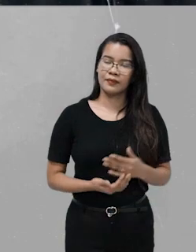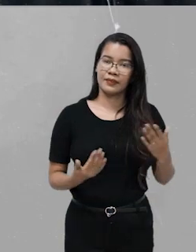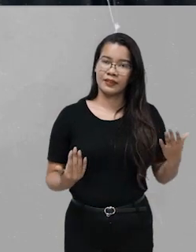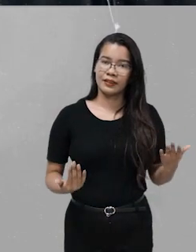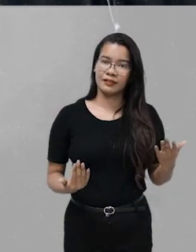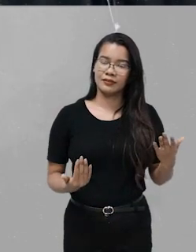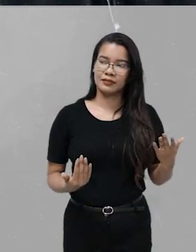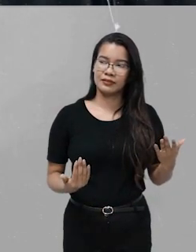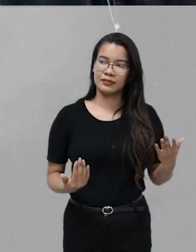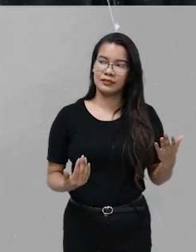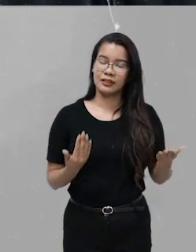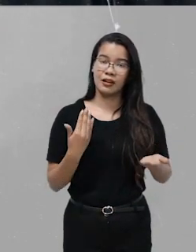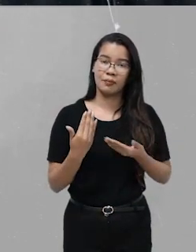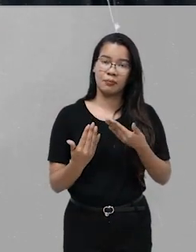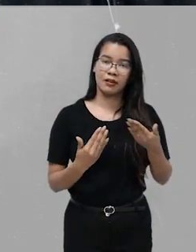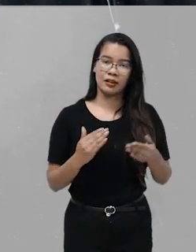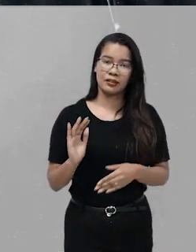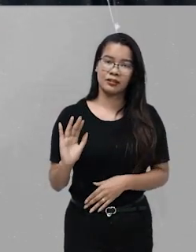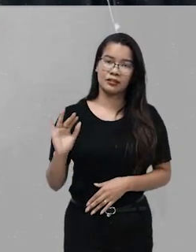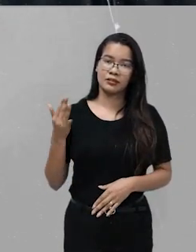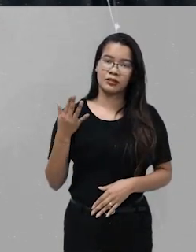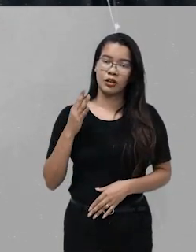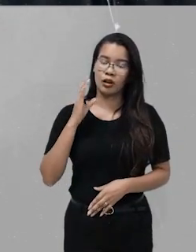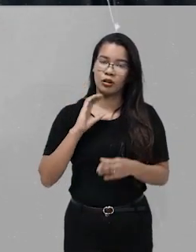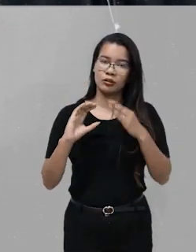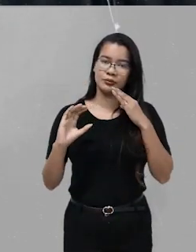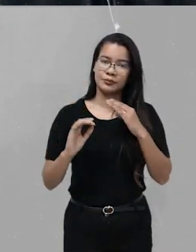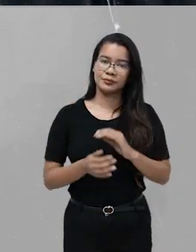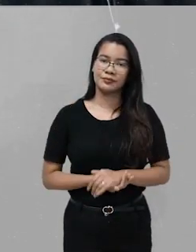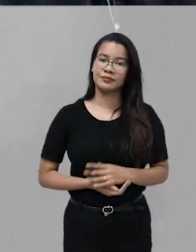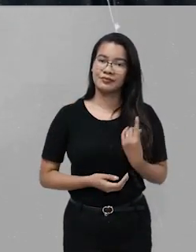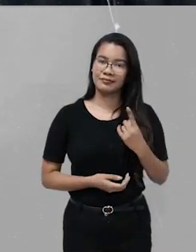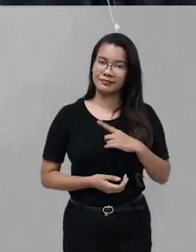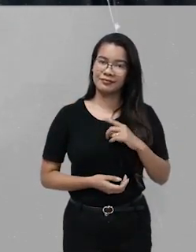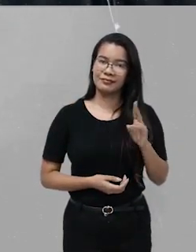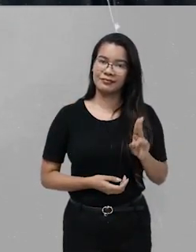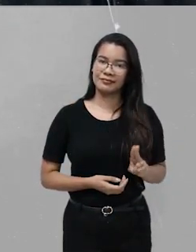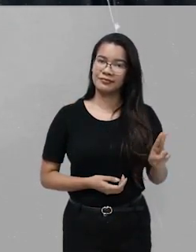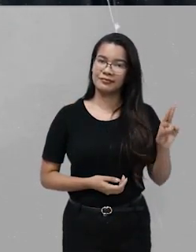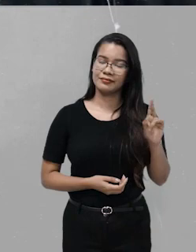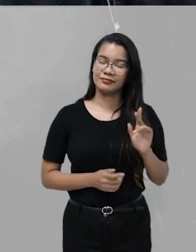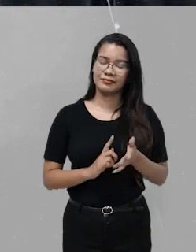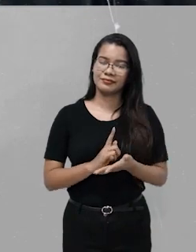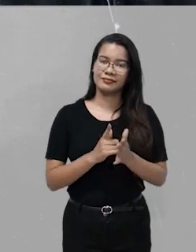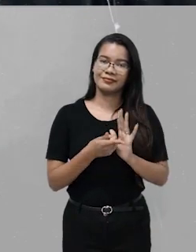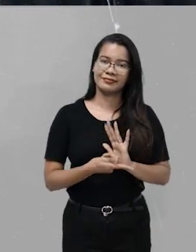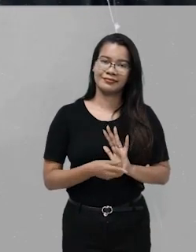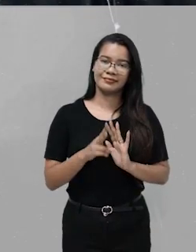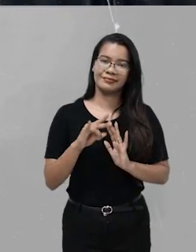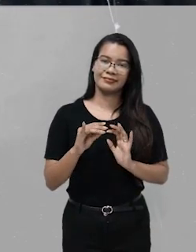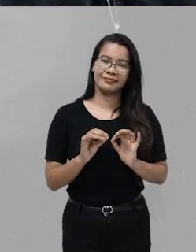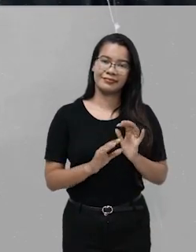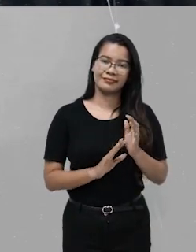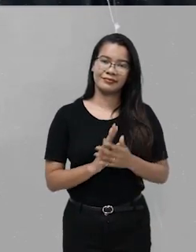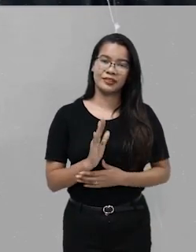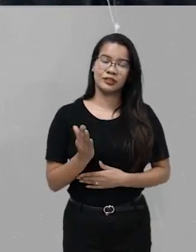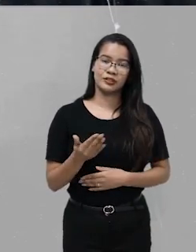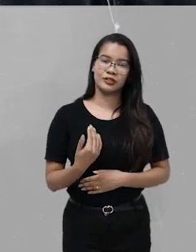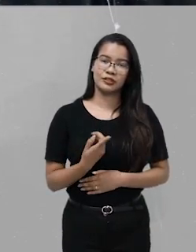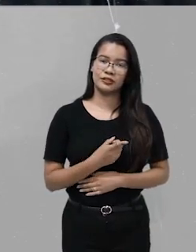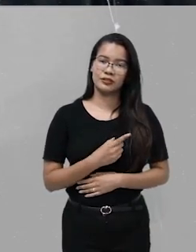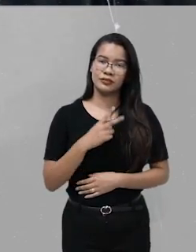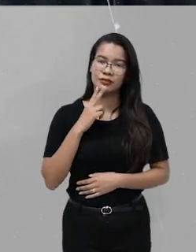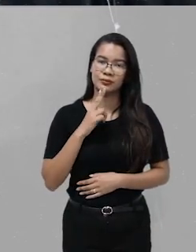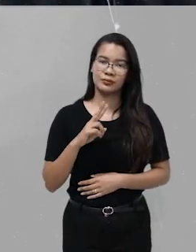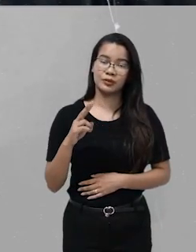Então, gente, dependendo da situação comunicativa, nós vamos utilizando gêneros que vão surgindo. Hoje nós vimos quais?